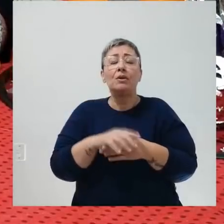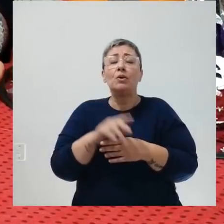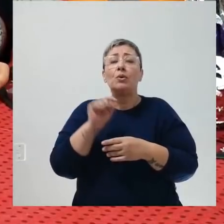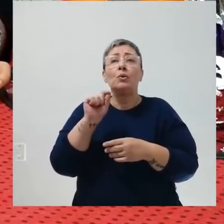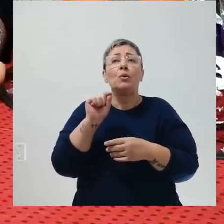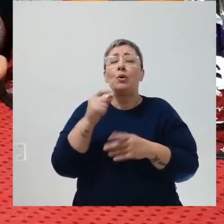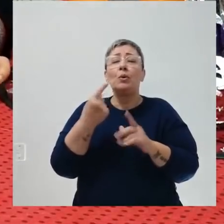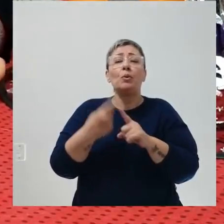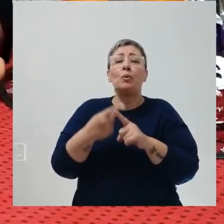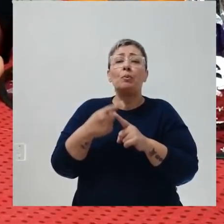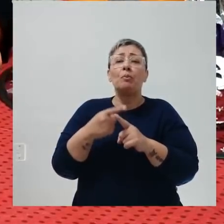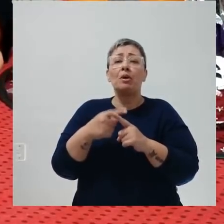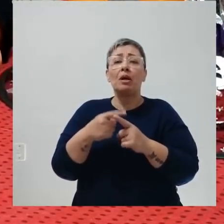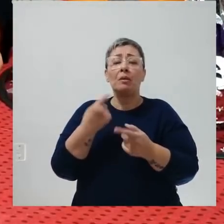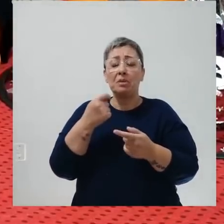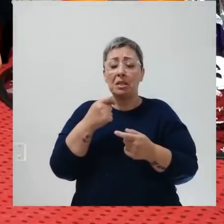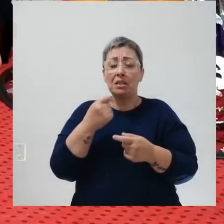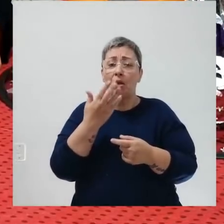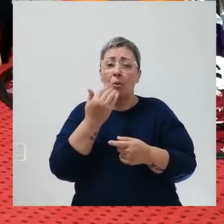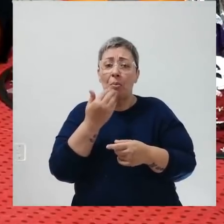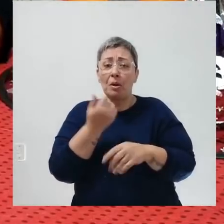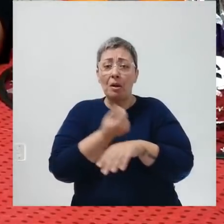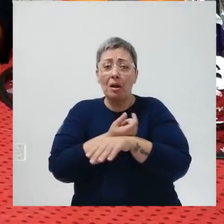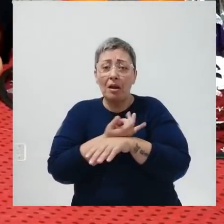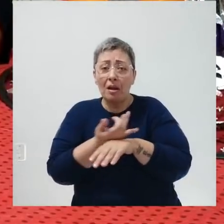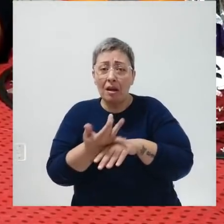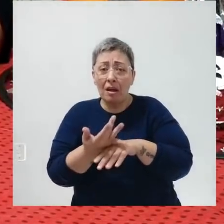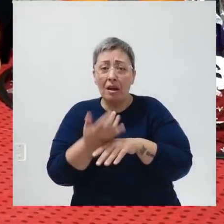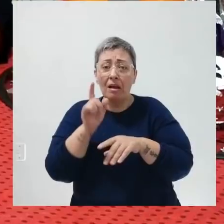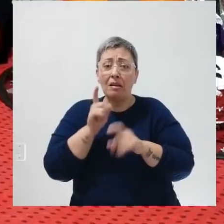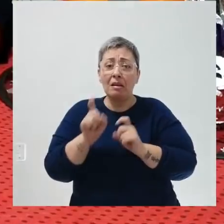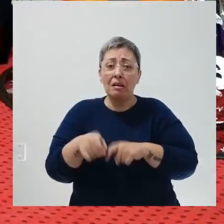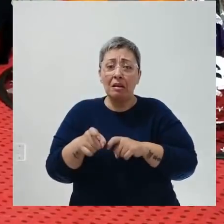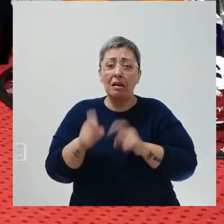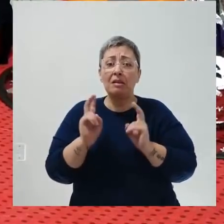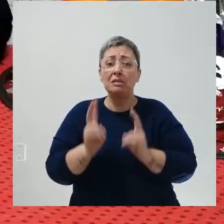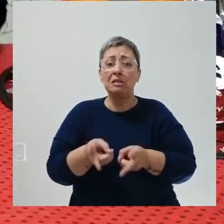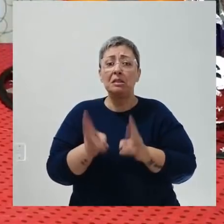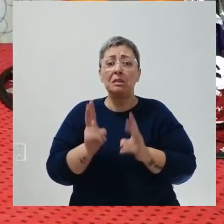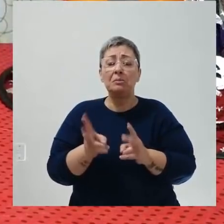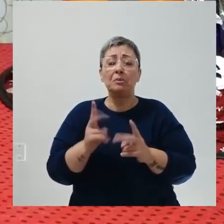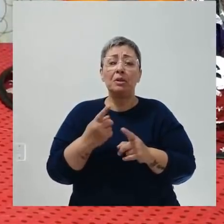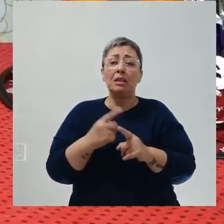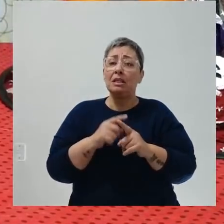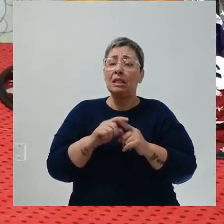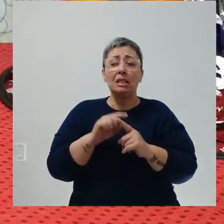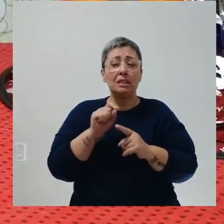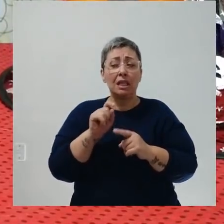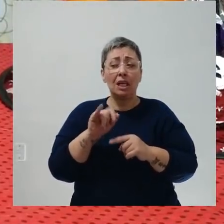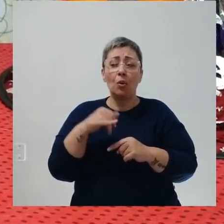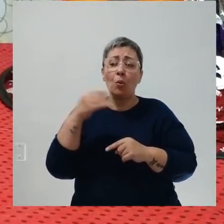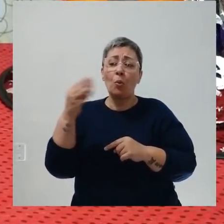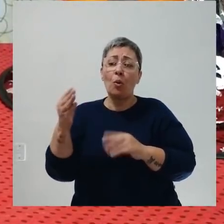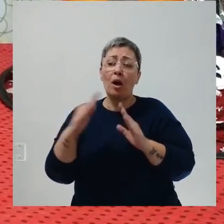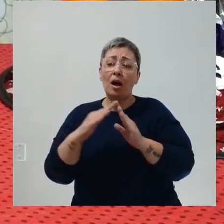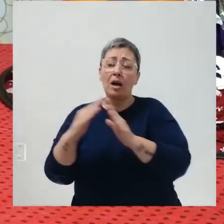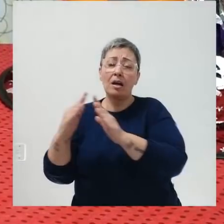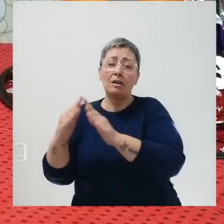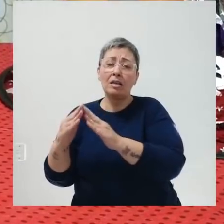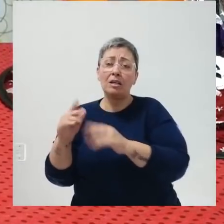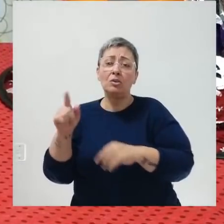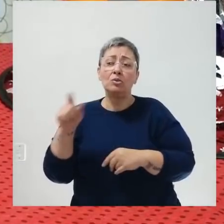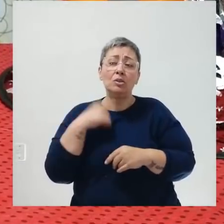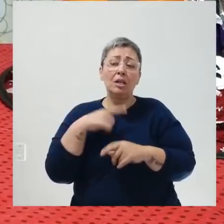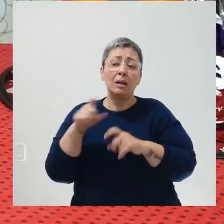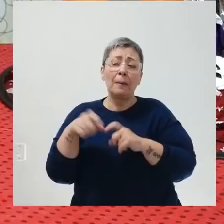Mamãe, por que é que a gente tem que ficar comendo a grama desse pasto? Será que a grama daquele pasto